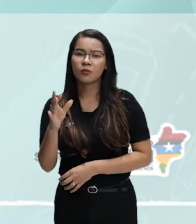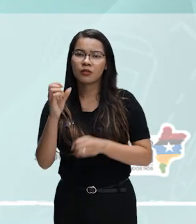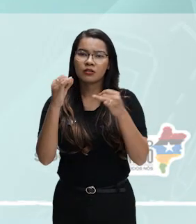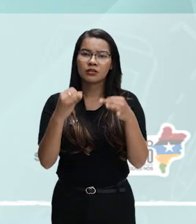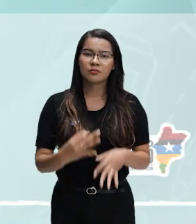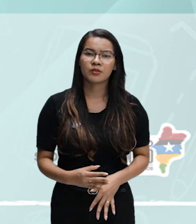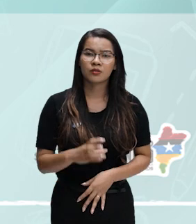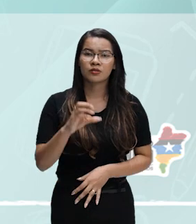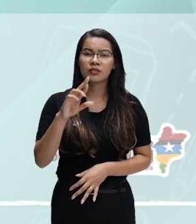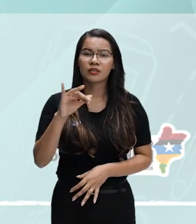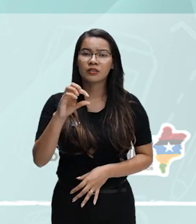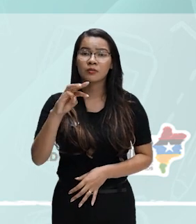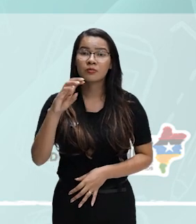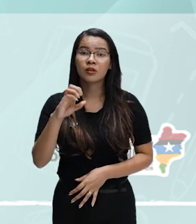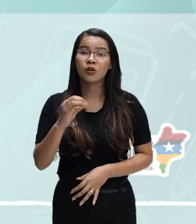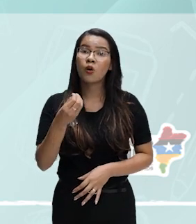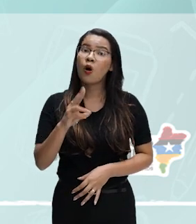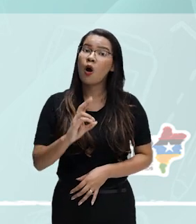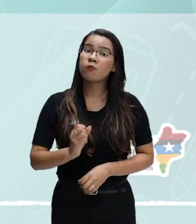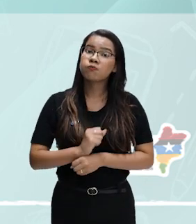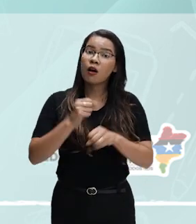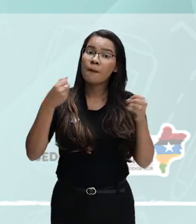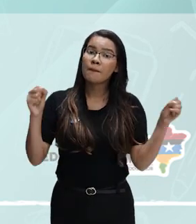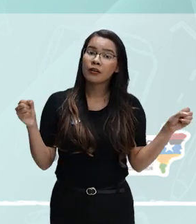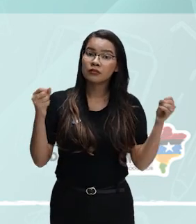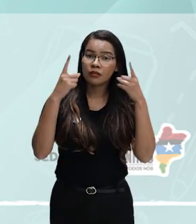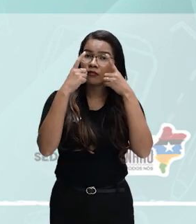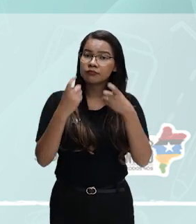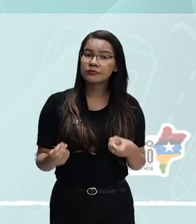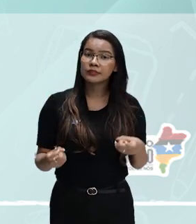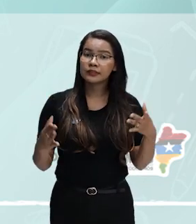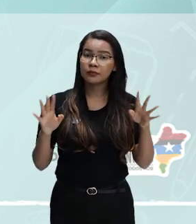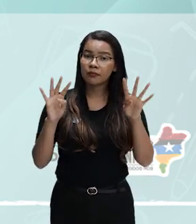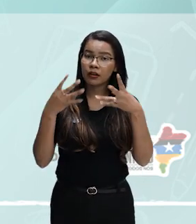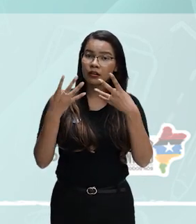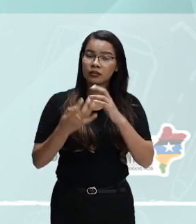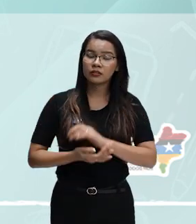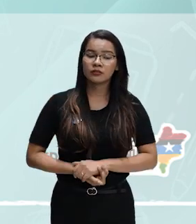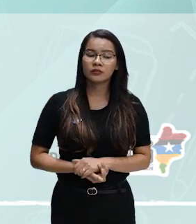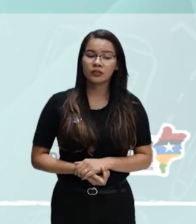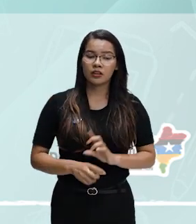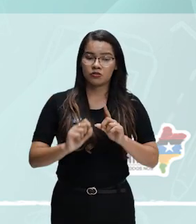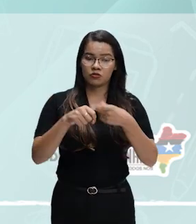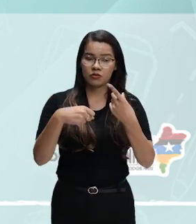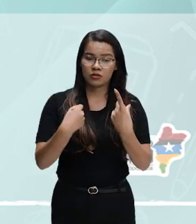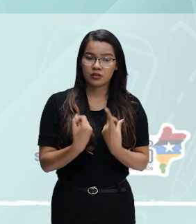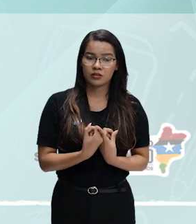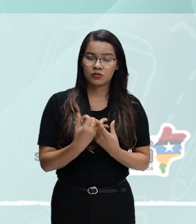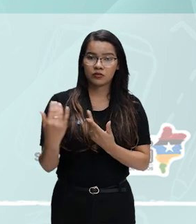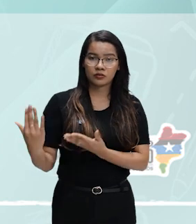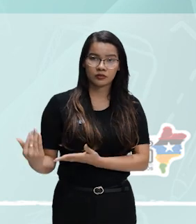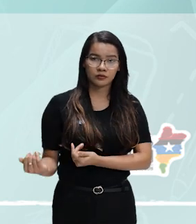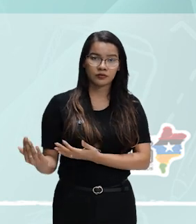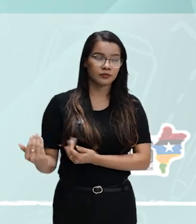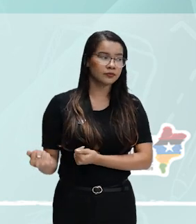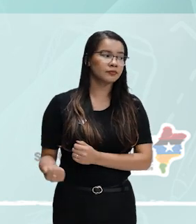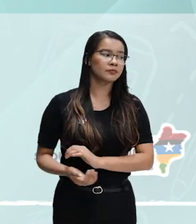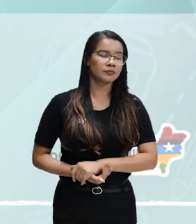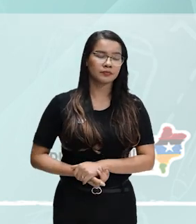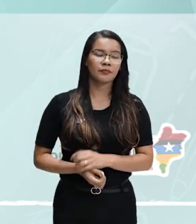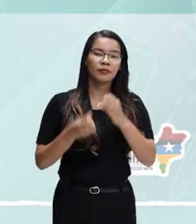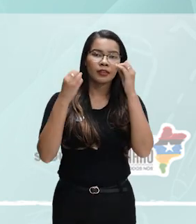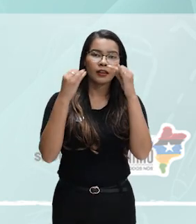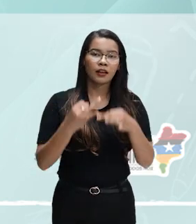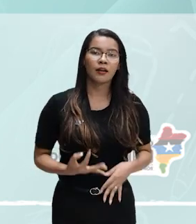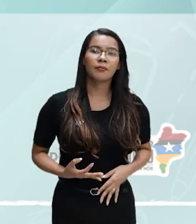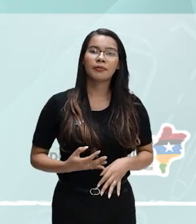explica a criminalidade, o aumento da criminalidade, da violência, etc. Atenção. A sociologia da juventude